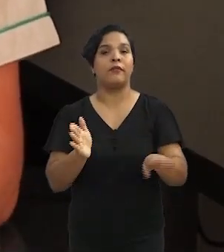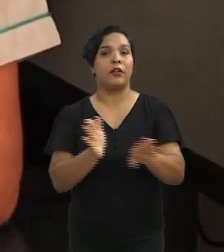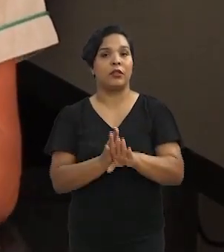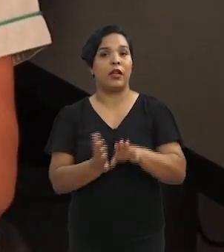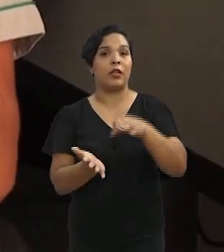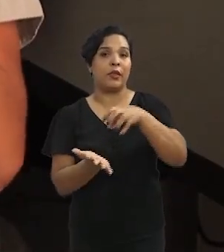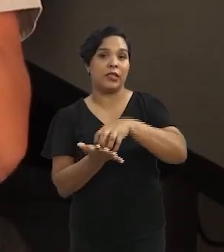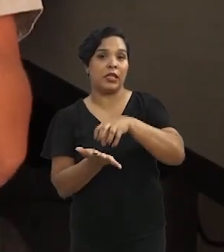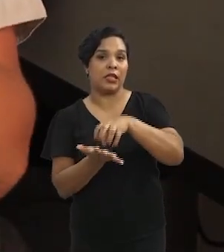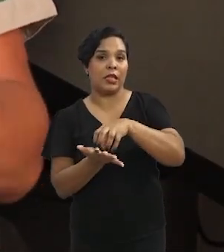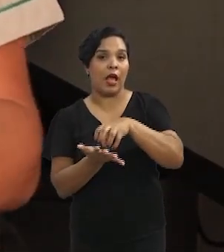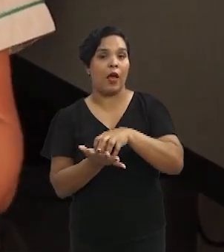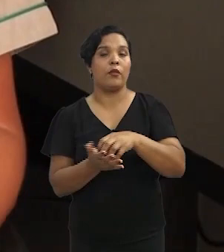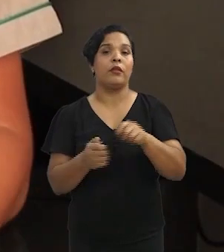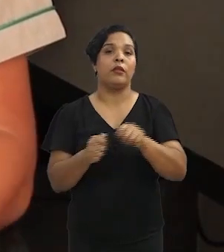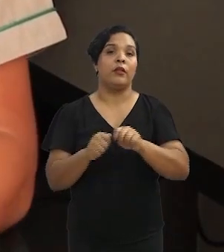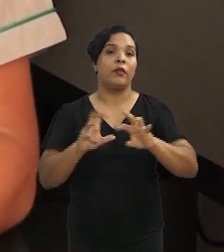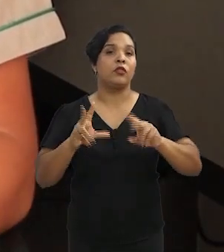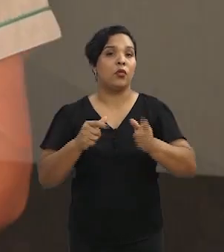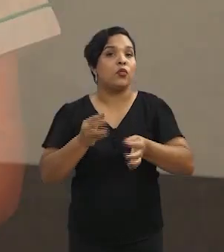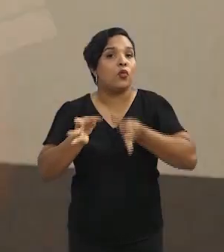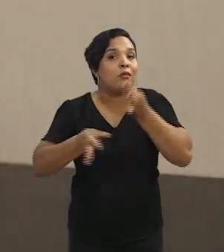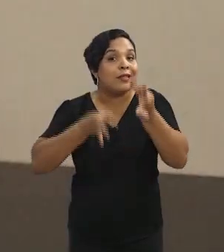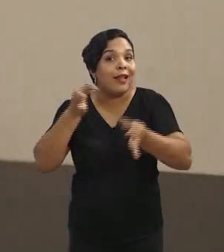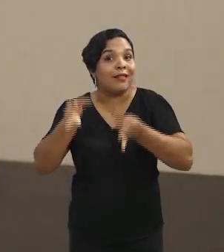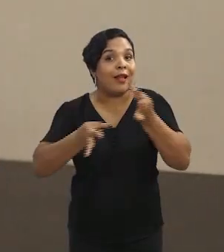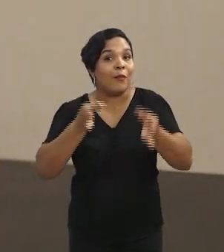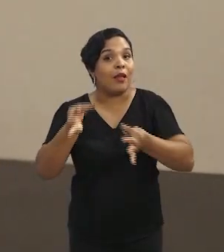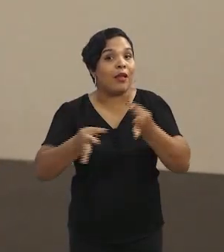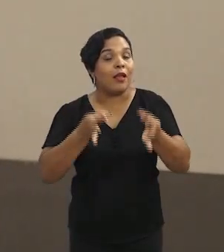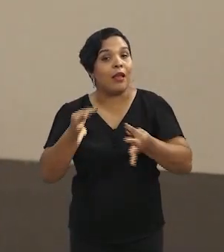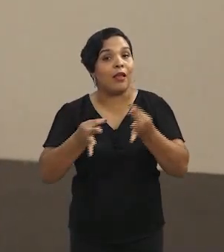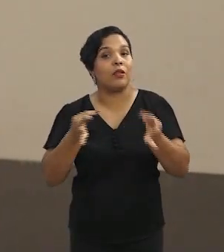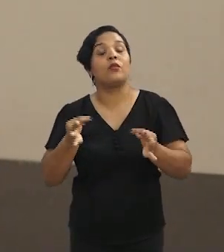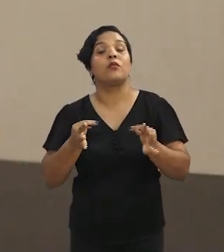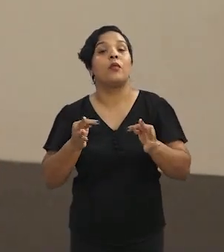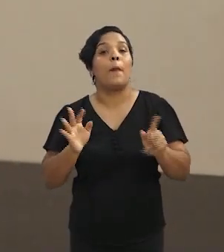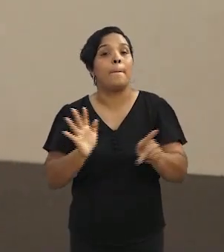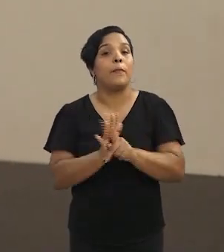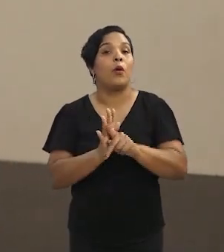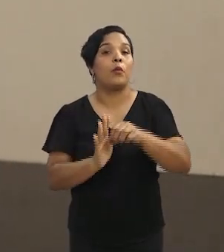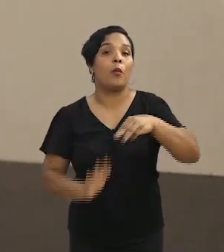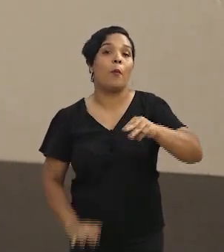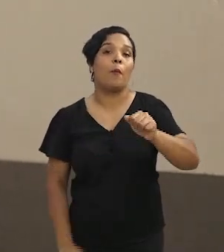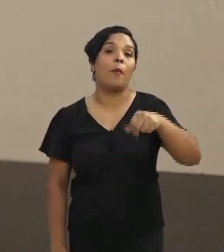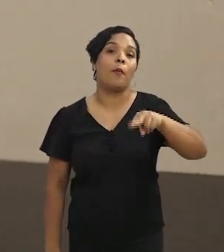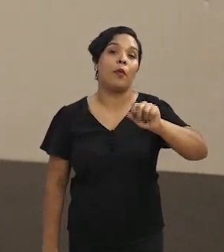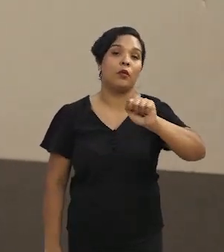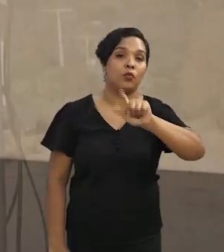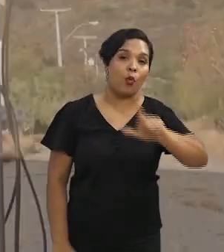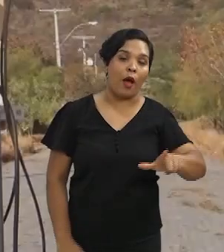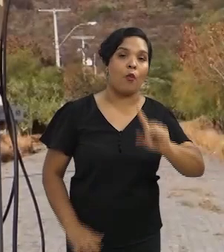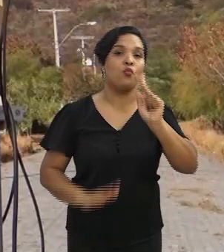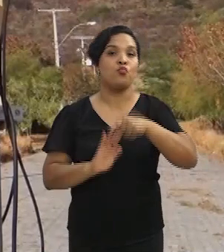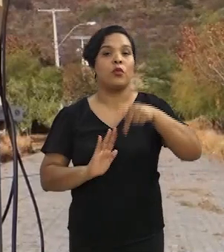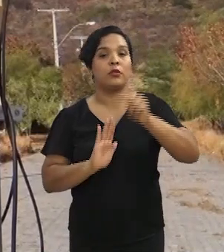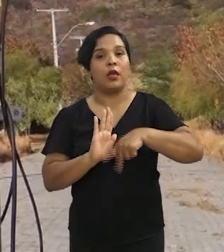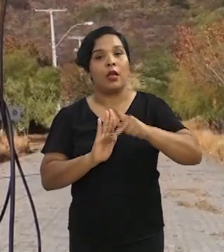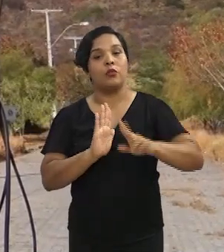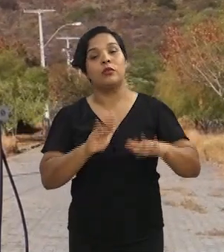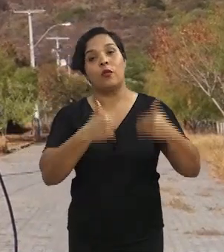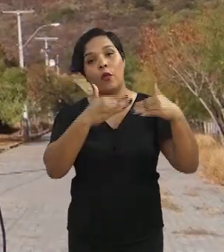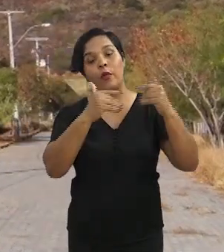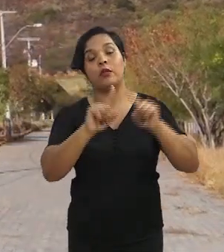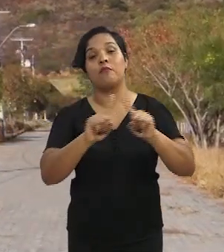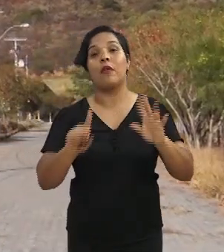uma central, onde a gente faz todo esse tratamento de forma inicialmente manual, porque trata-se de um projeto em